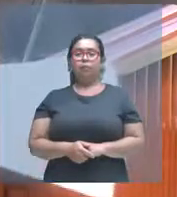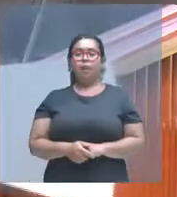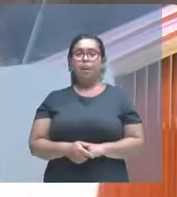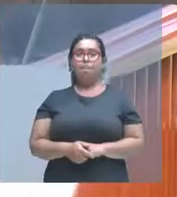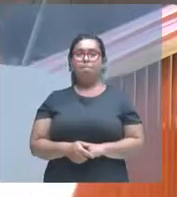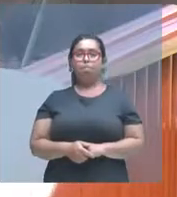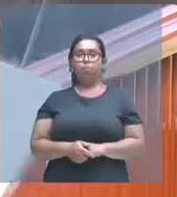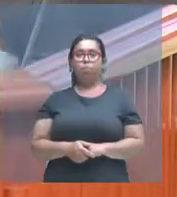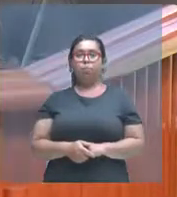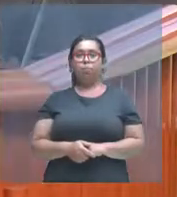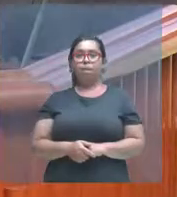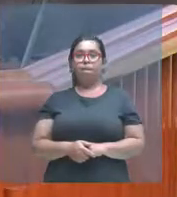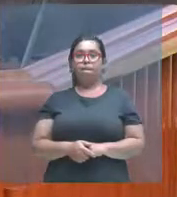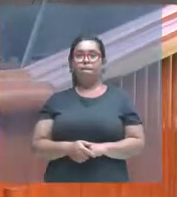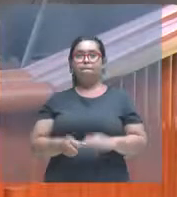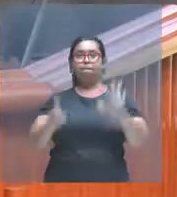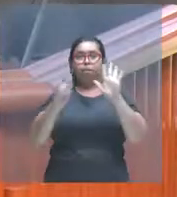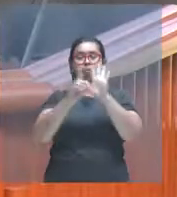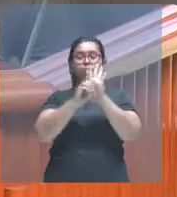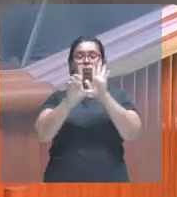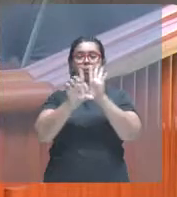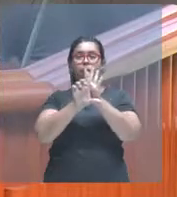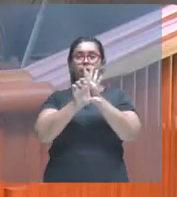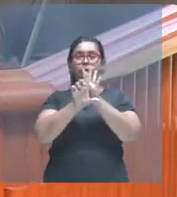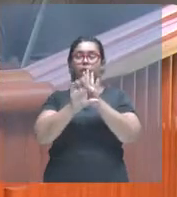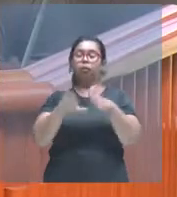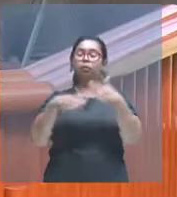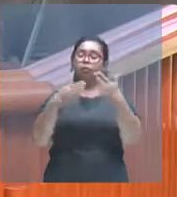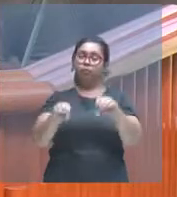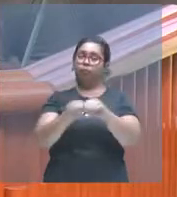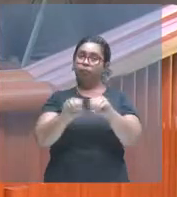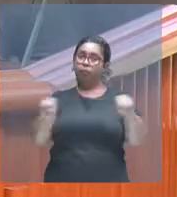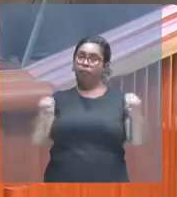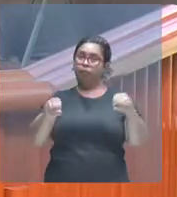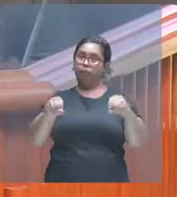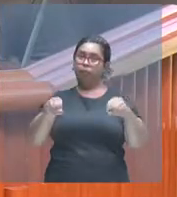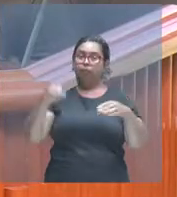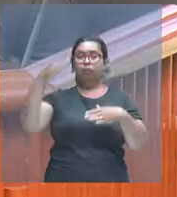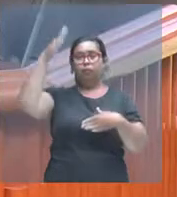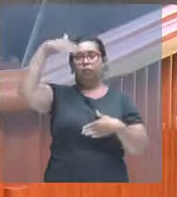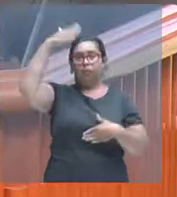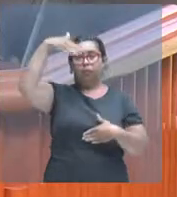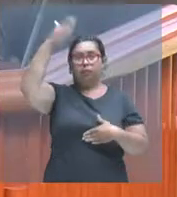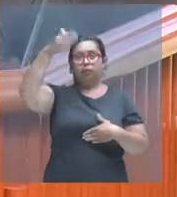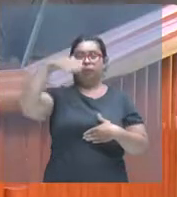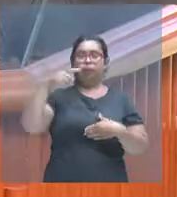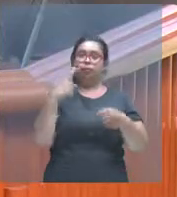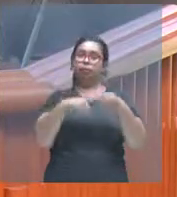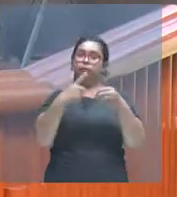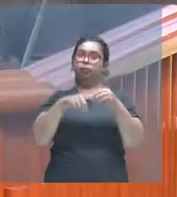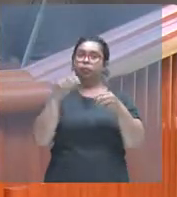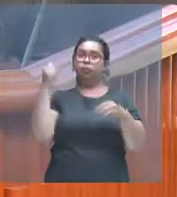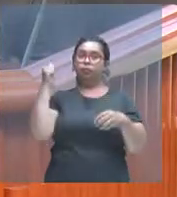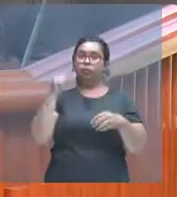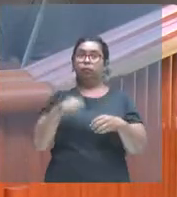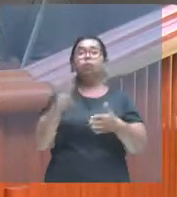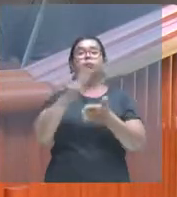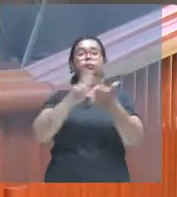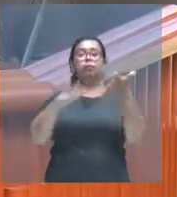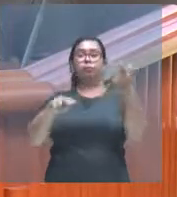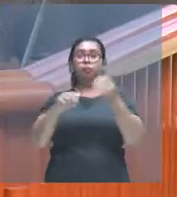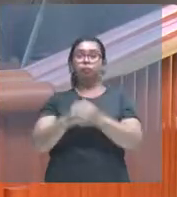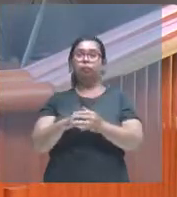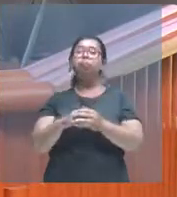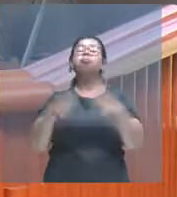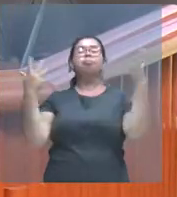E aqui o decreto legislativo outorgando o título honorífico de cidadão assisense que a gente acabou de ler, merece